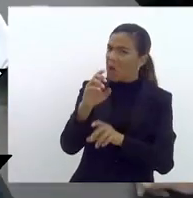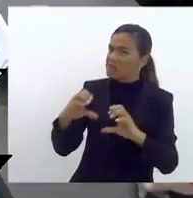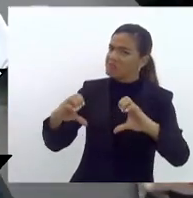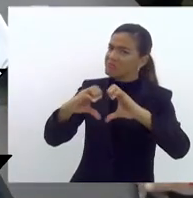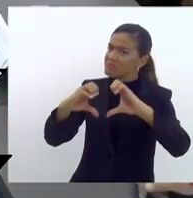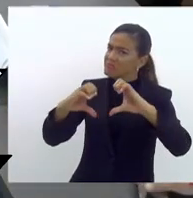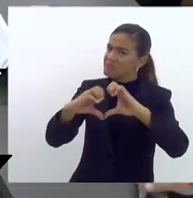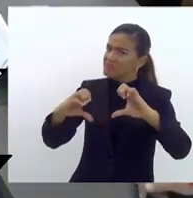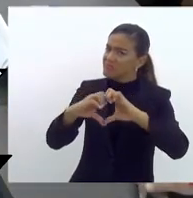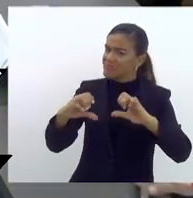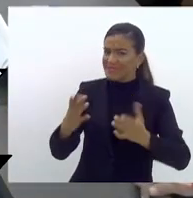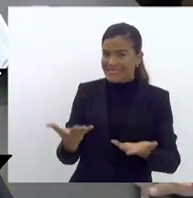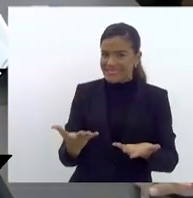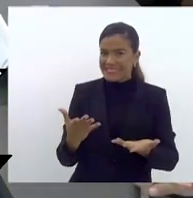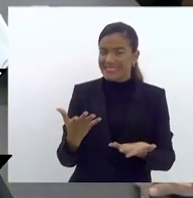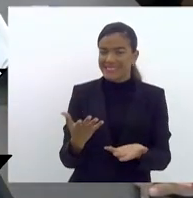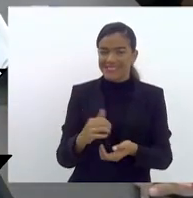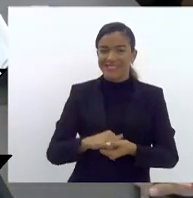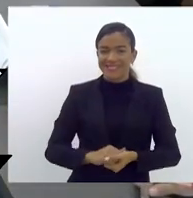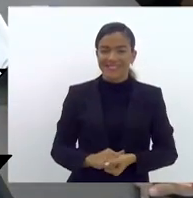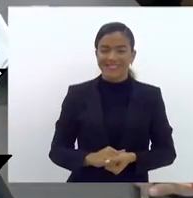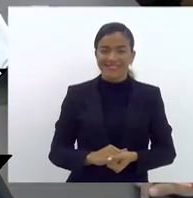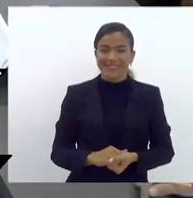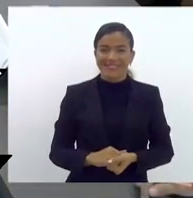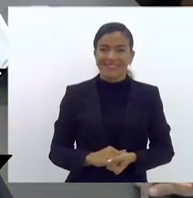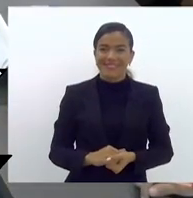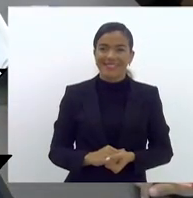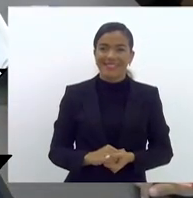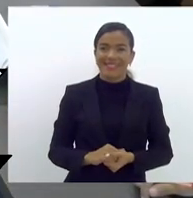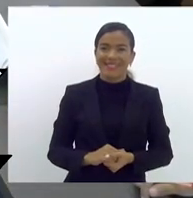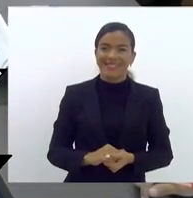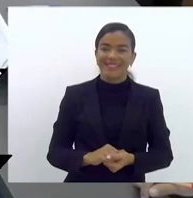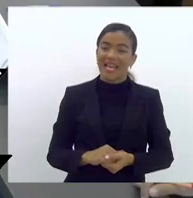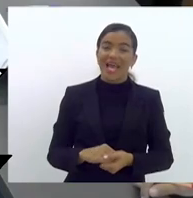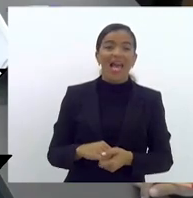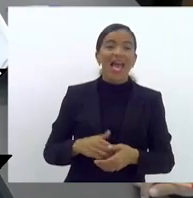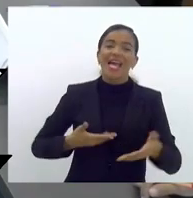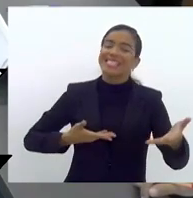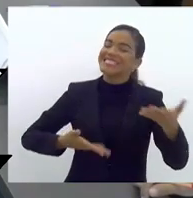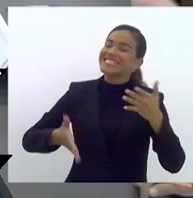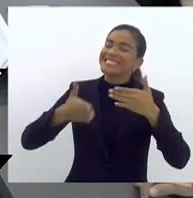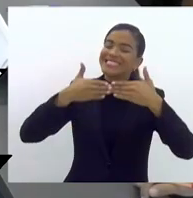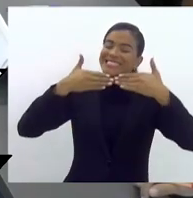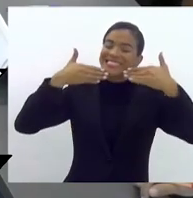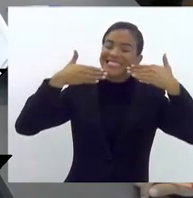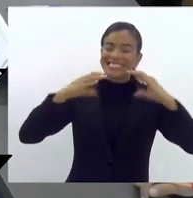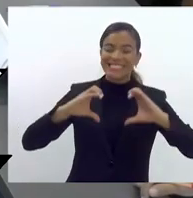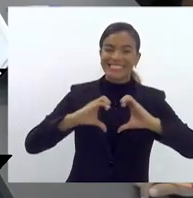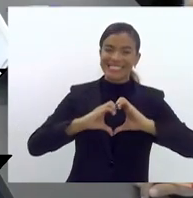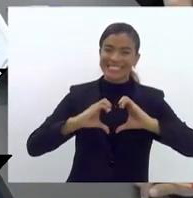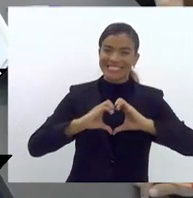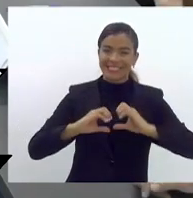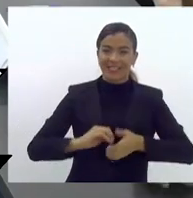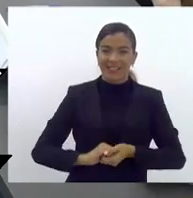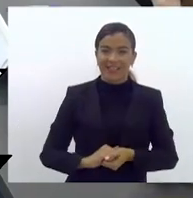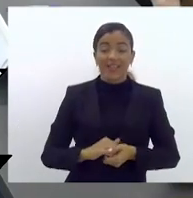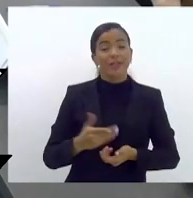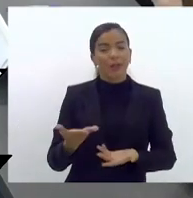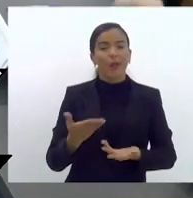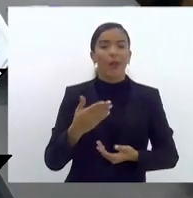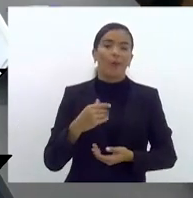é quase amor mas então Deputado simpatia quase amor né constitucionalista Rodrigo